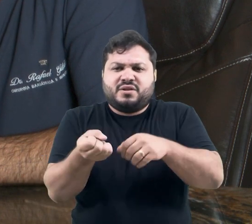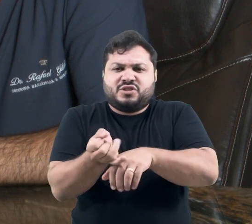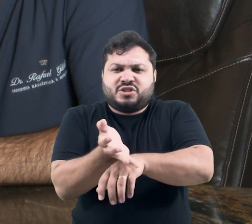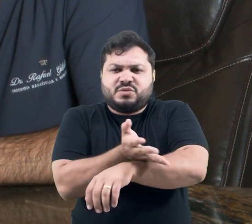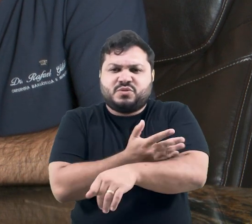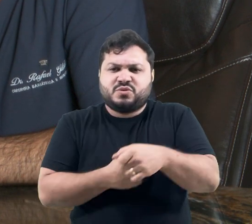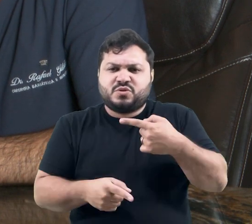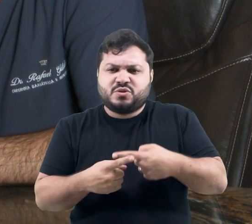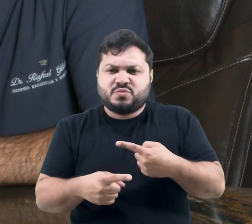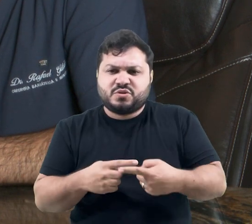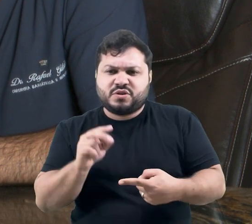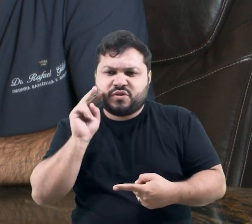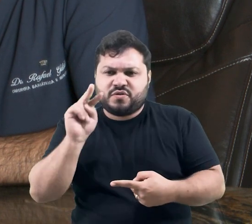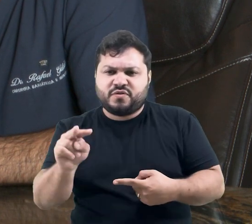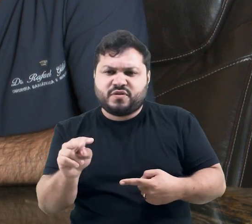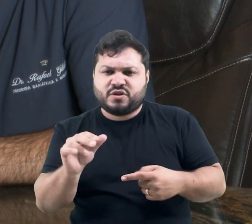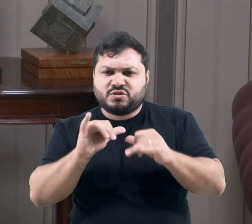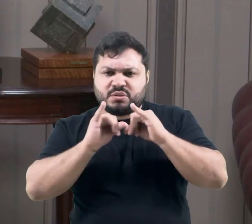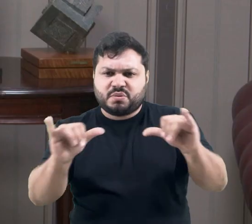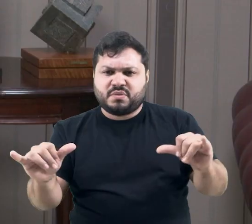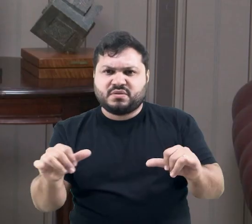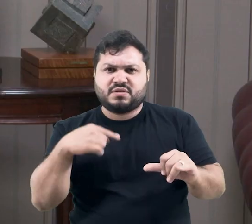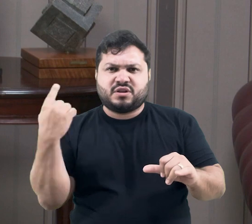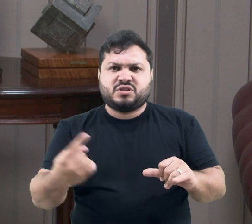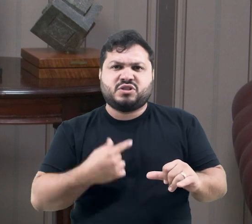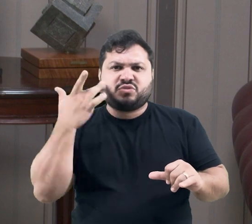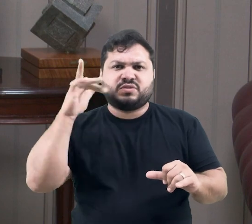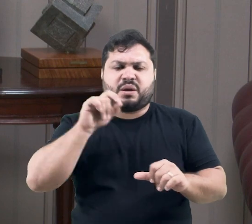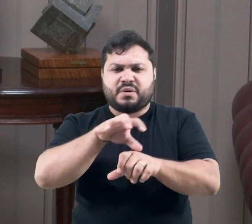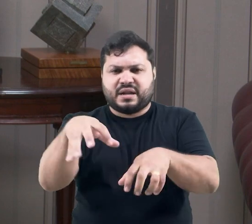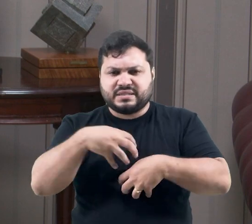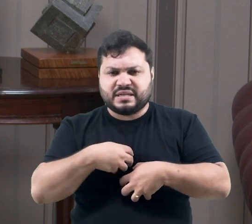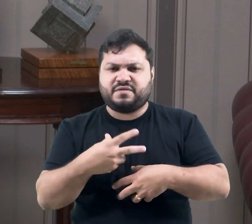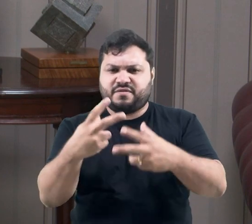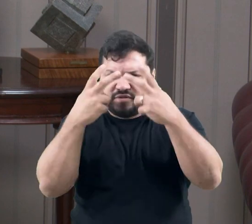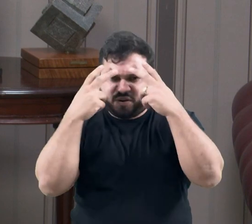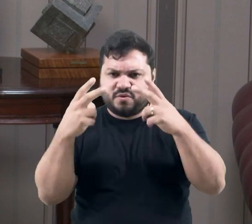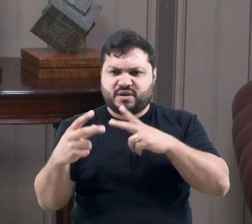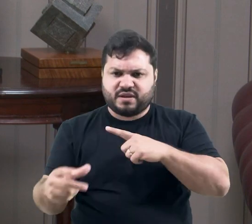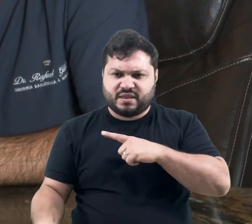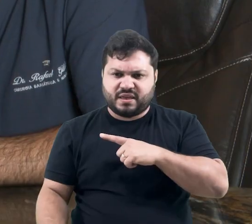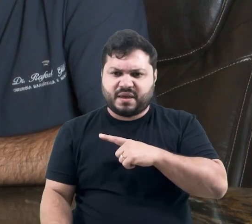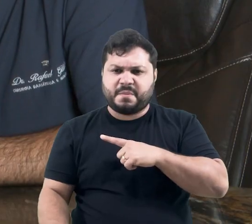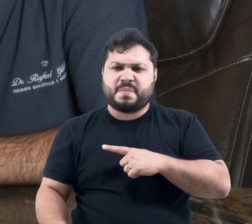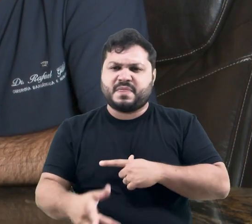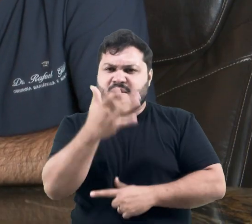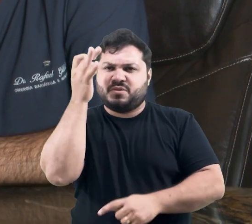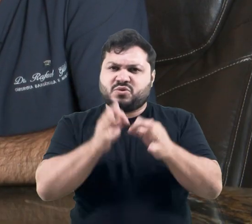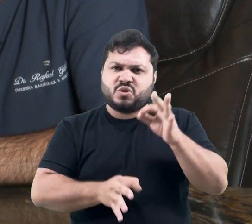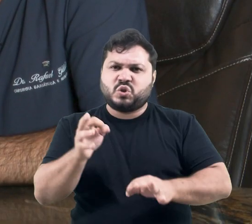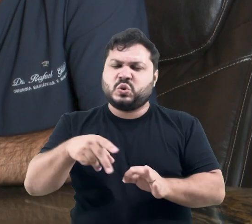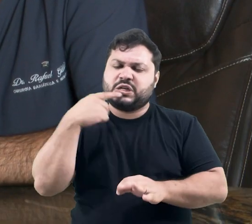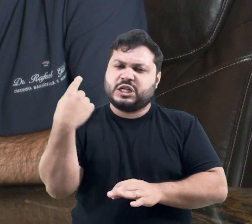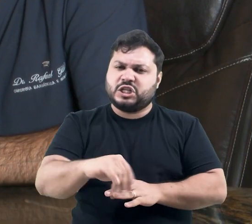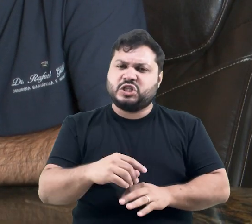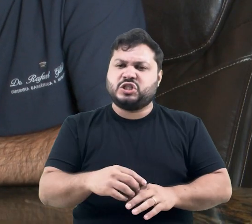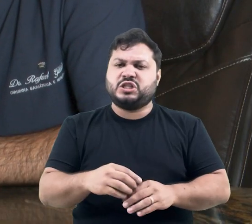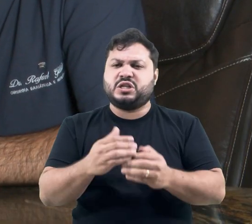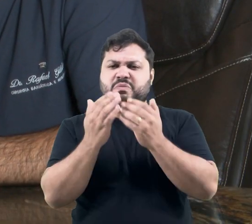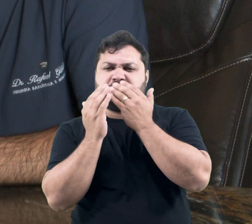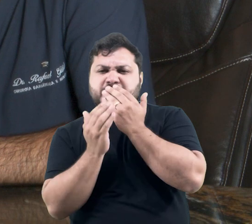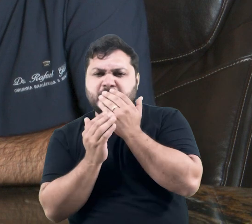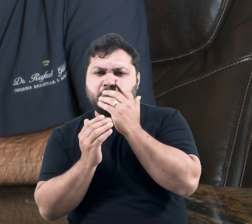de emoções, porque eu vejo depoimentos de pessoas que a gente não tem ideia que elas passam, sabe? Vergonhas que elas passam, as pessoas julgam, as pessoas criticam, as